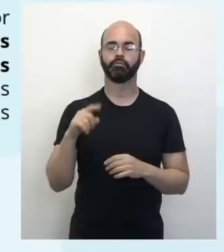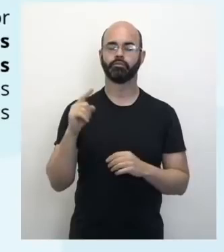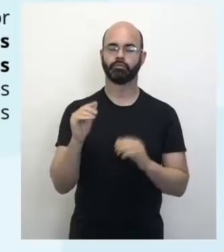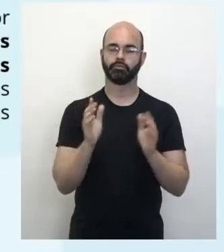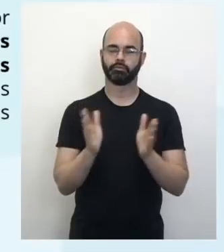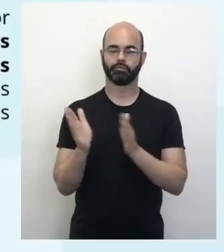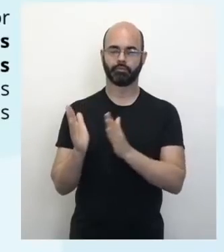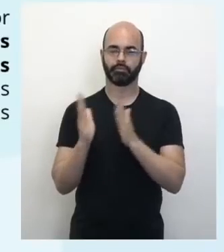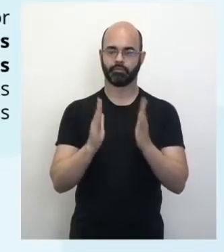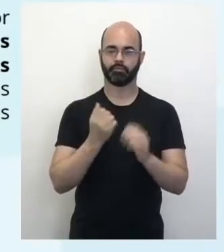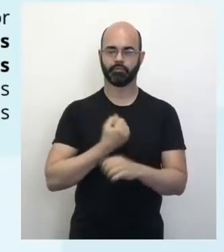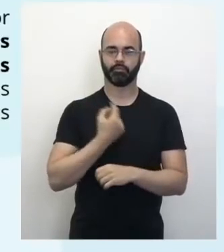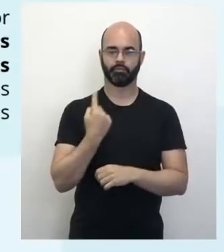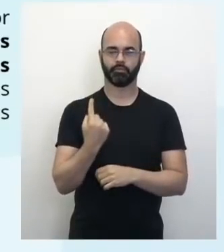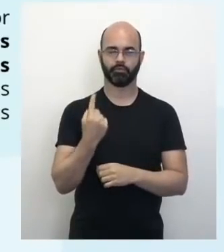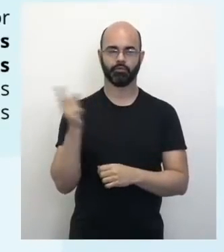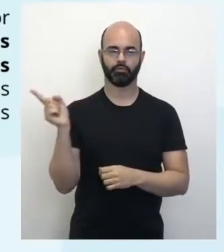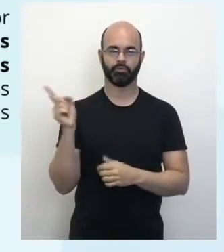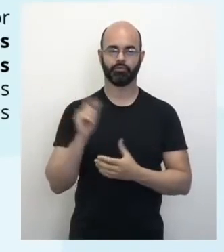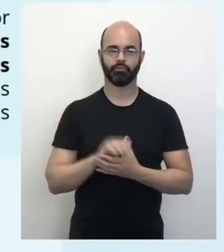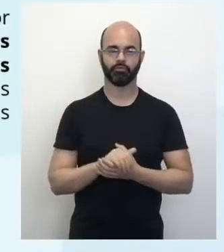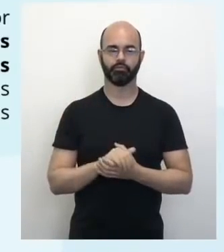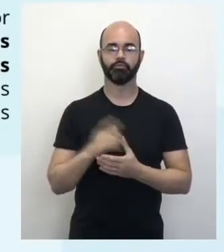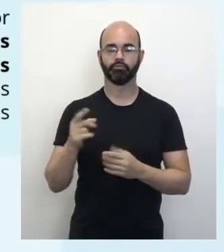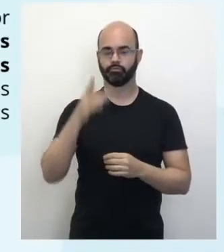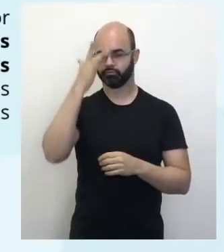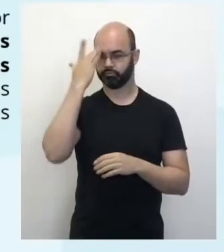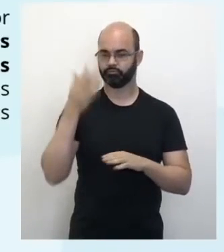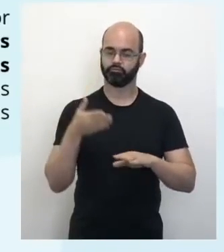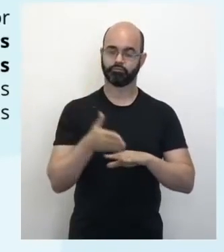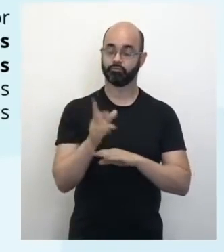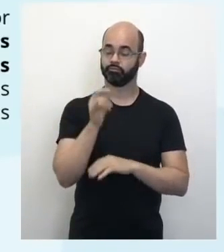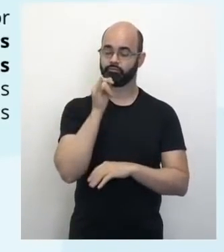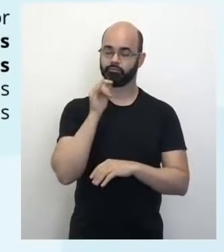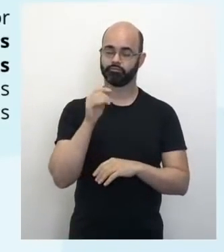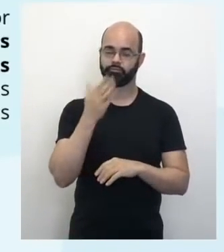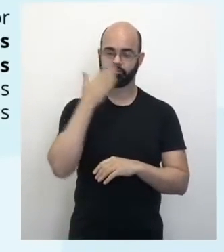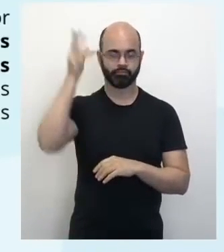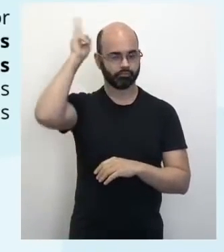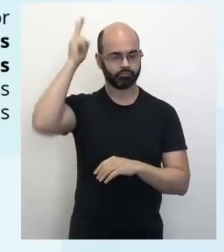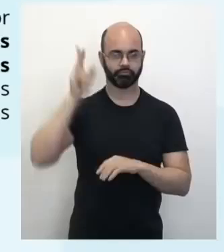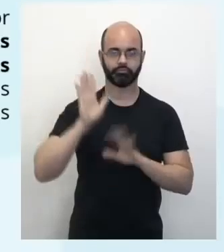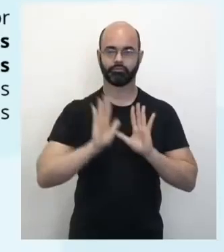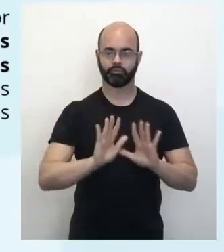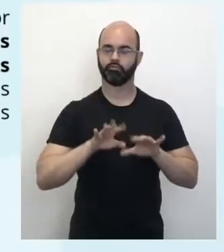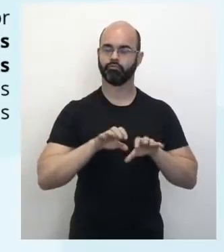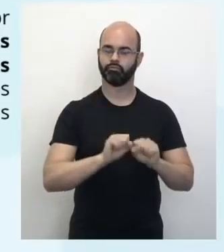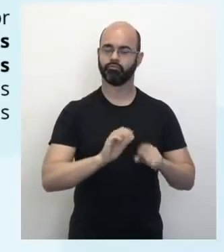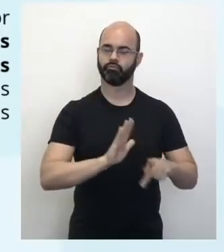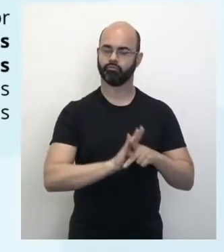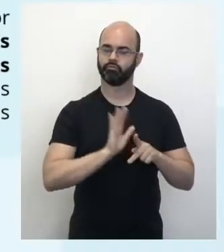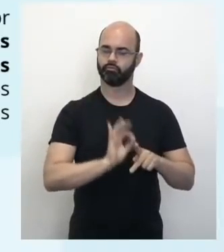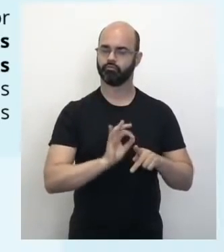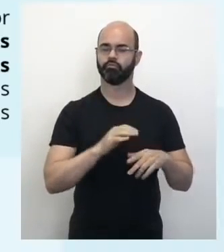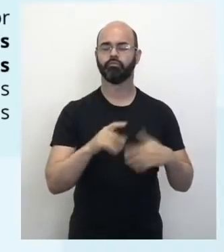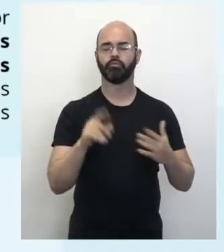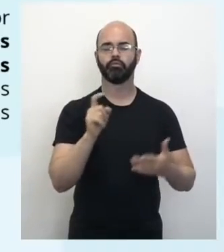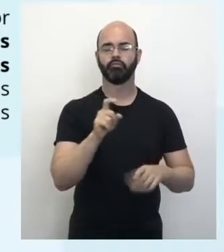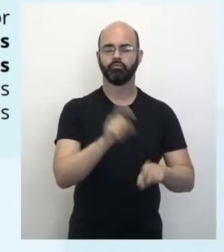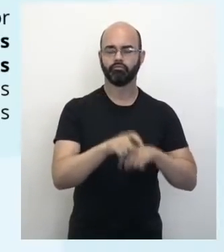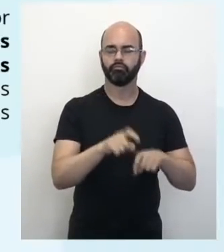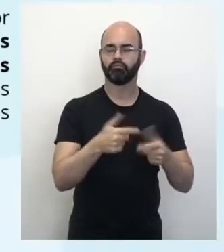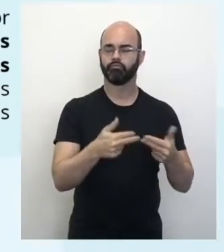tradicionalmente ocupadas pelos índios, as por eles habitadas em caráter permanente, as utilizadas para suas atividades